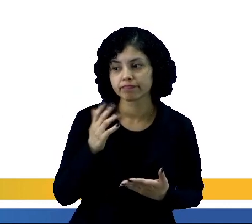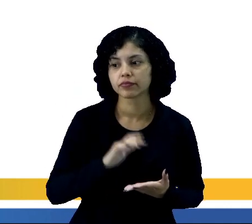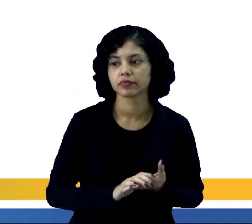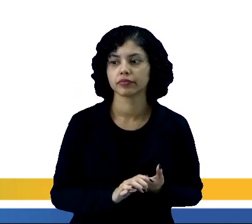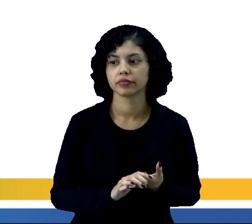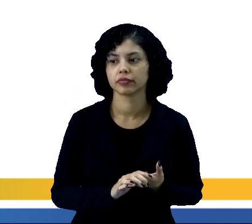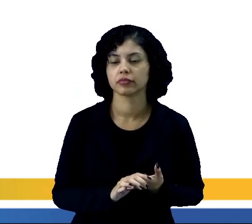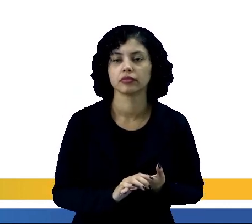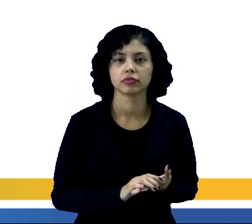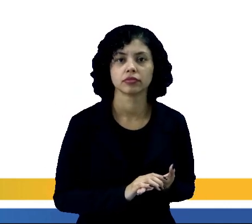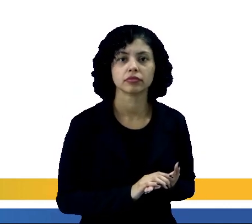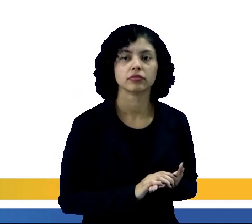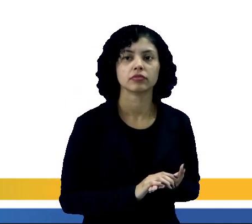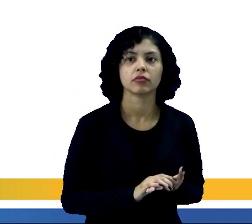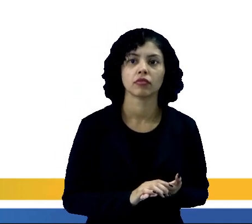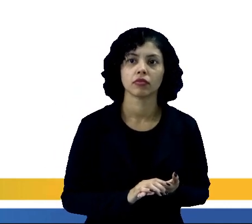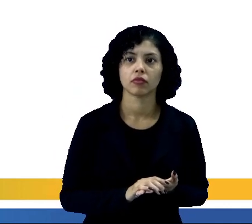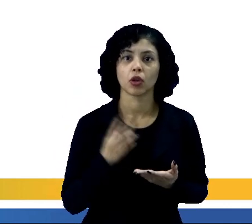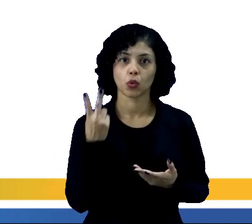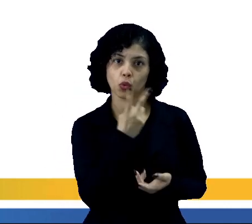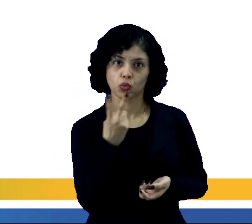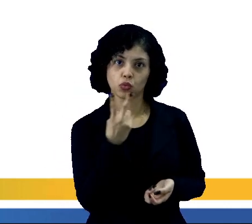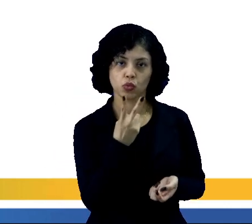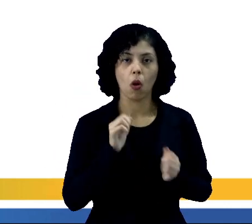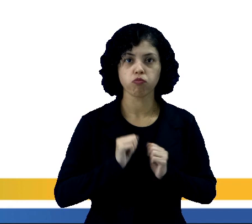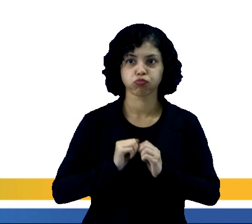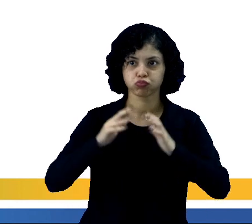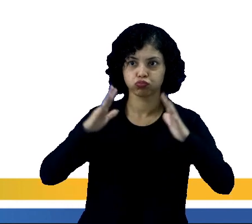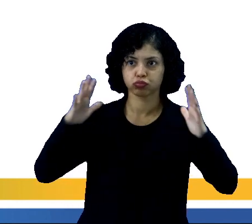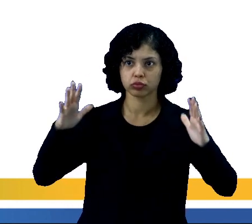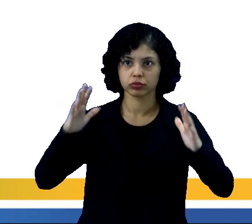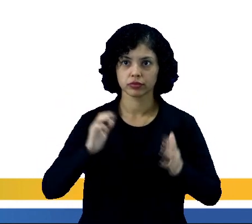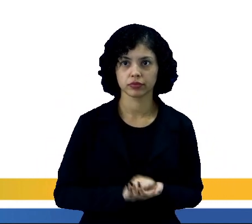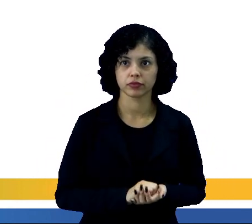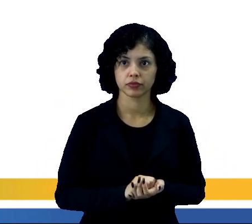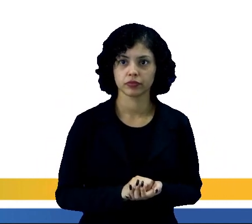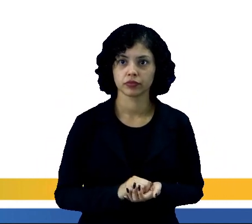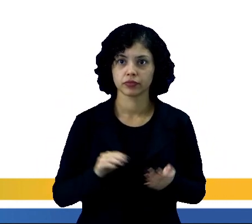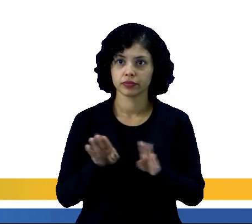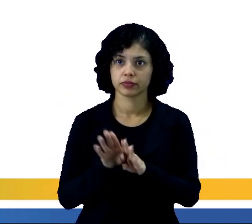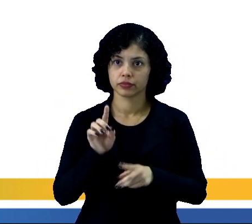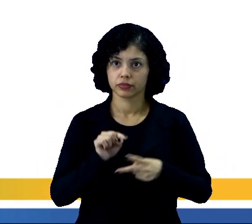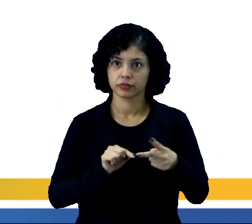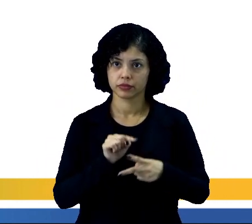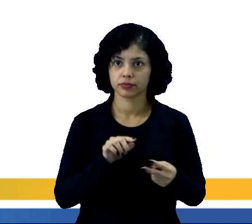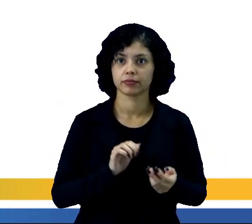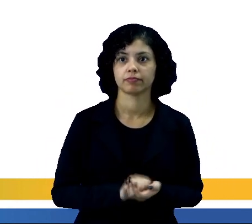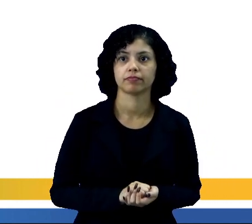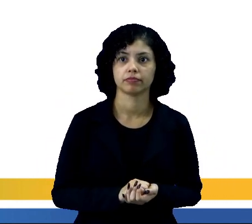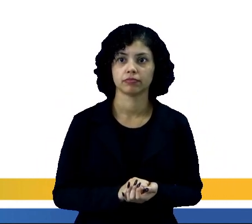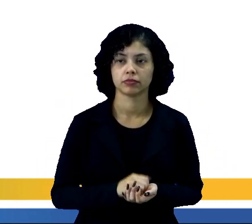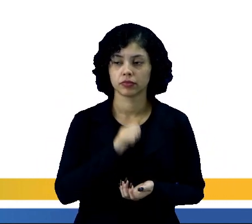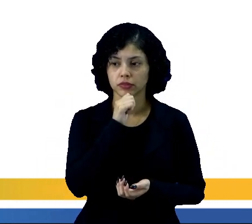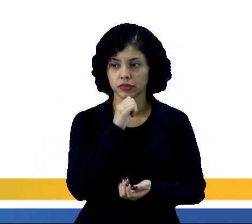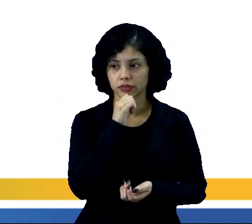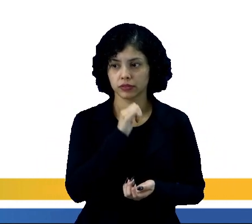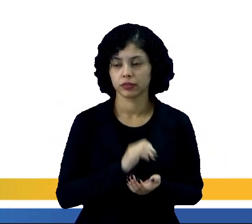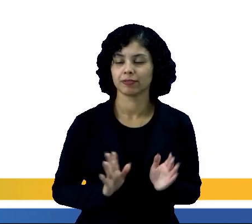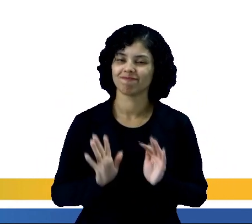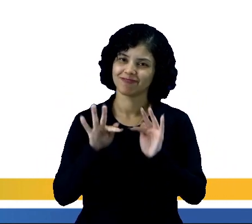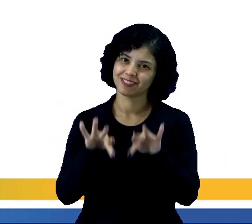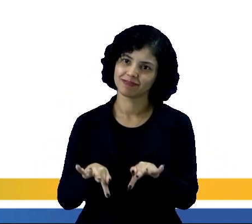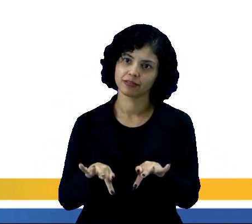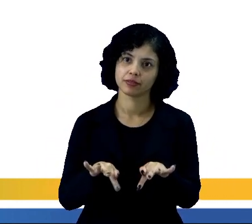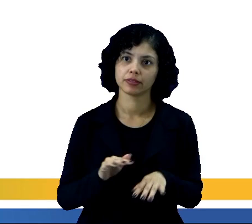com o advento do lançamento das duas bombas atômicas, né, em Hiroshima e Nagasaki. E aí a derrota do eixo, né,